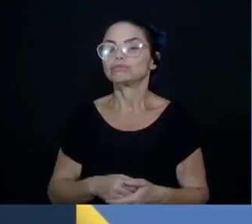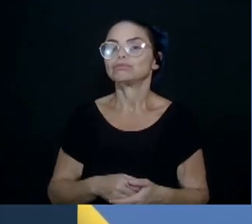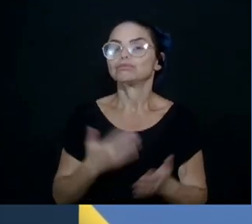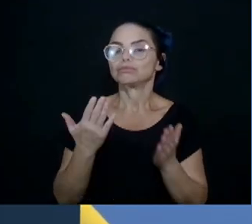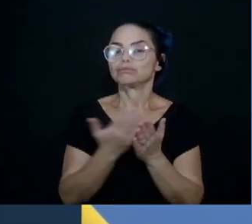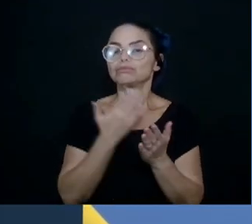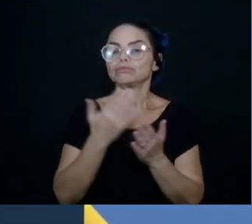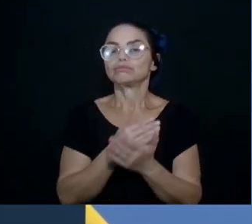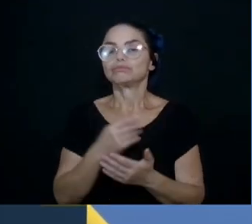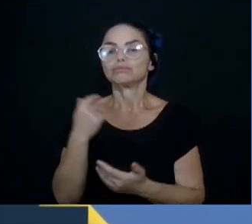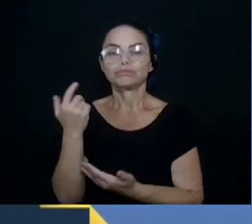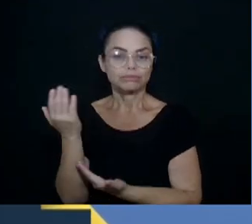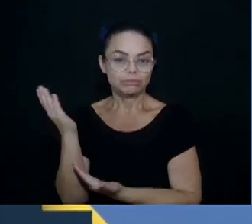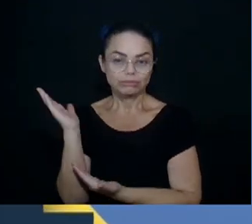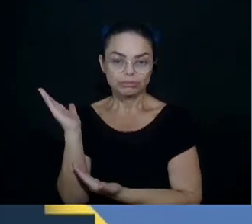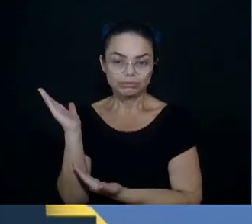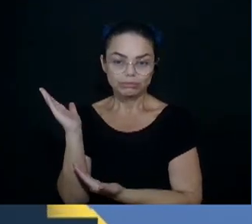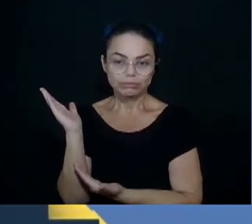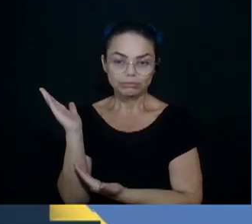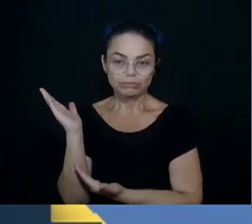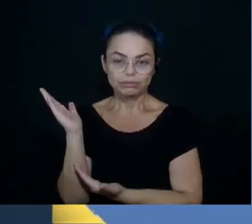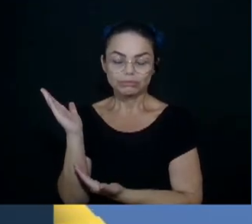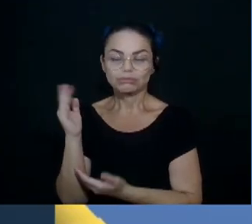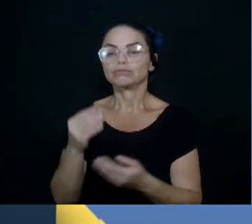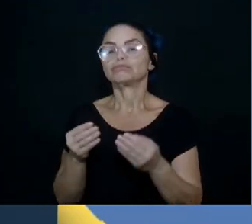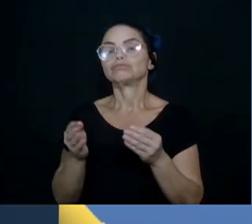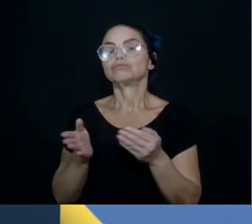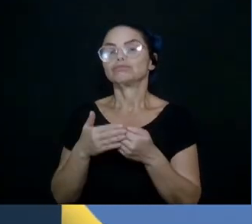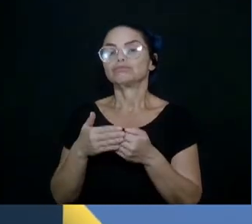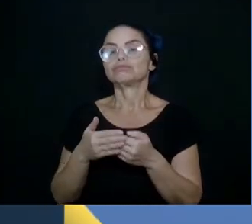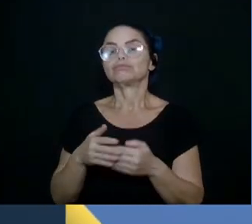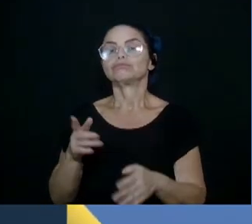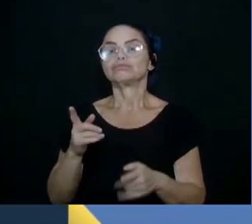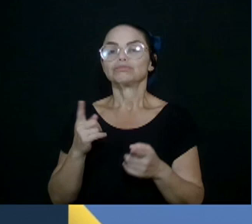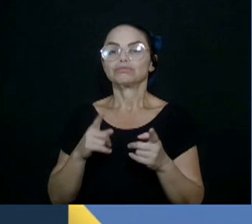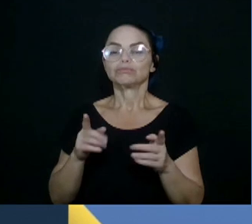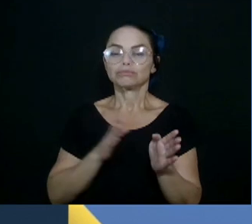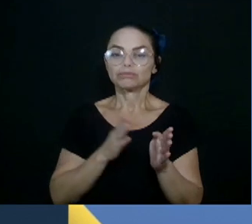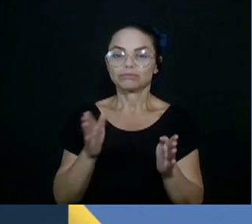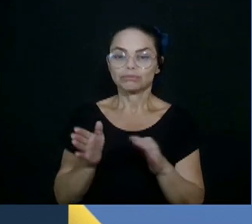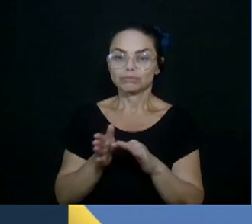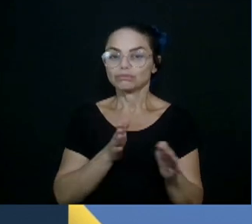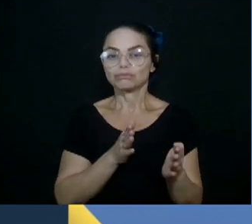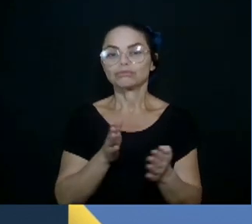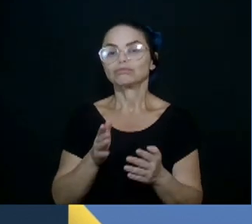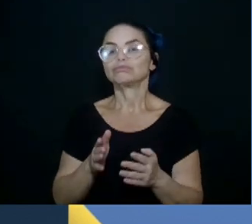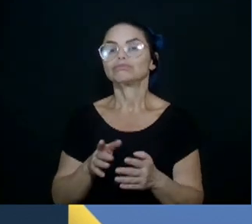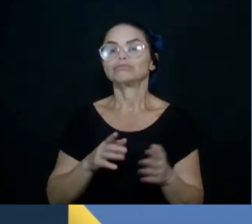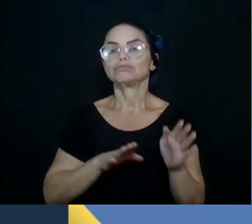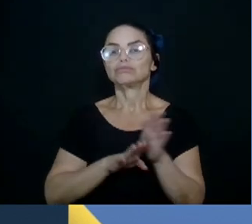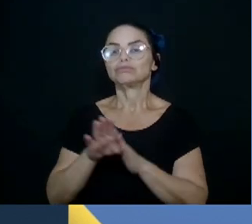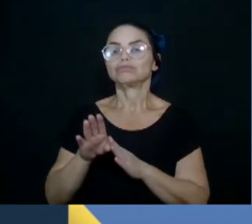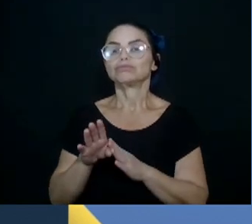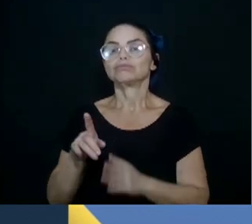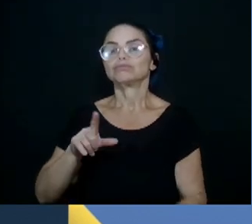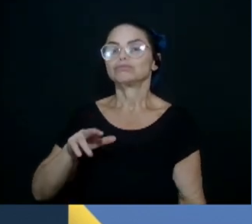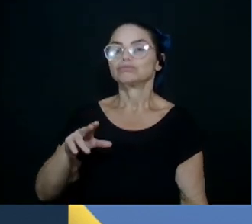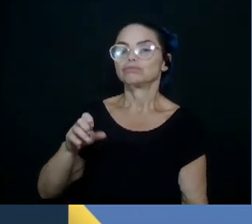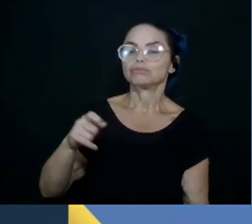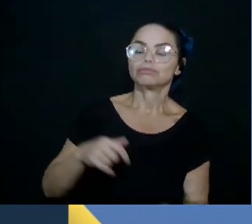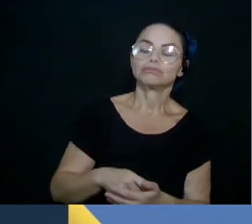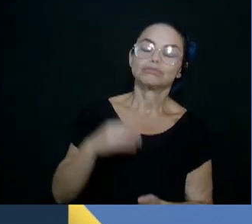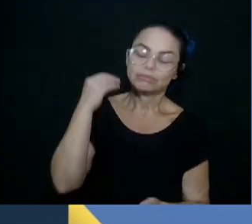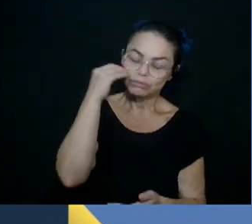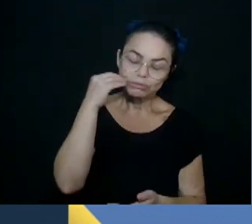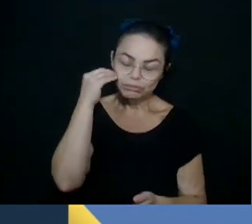a falência e o sucesso. Neste livro, Lucas Alves traz de forma clara as experiências